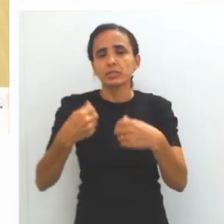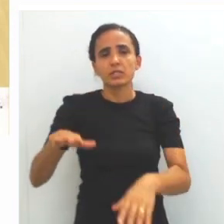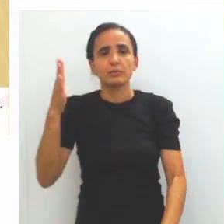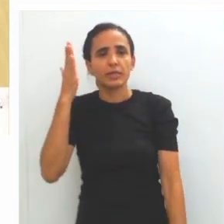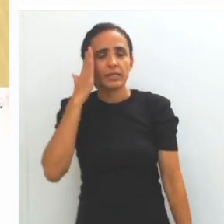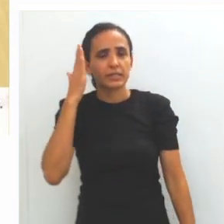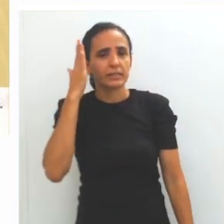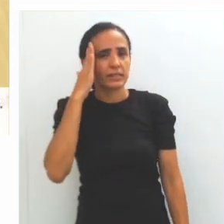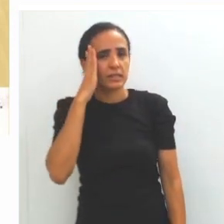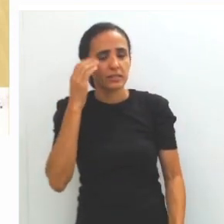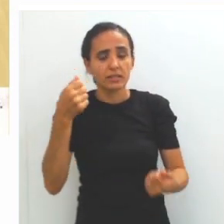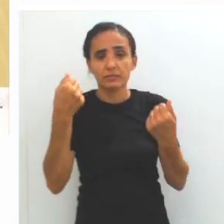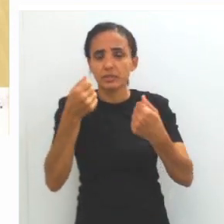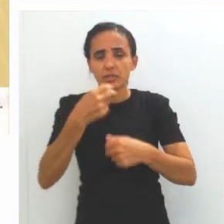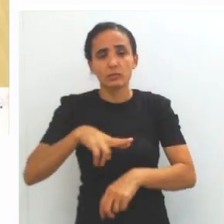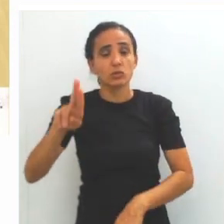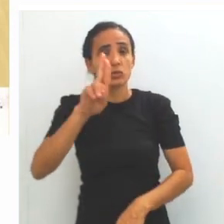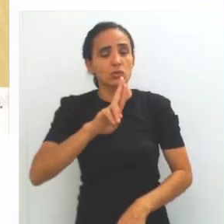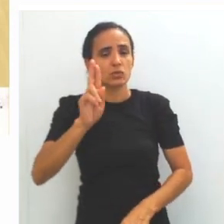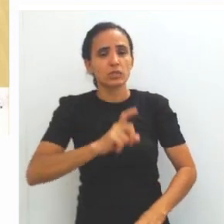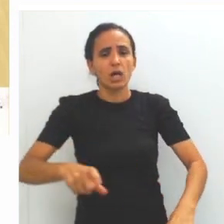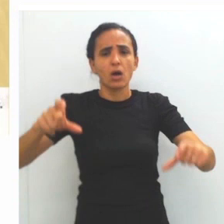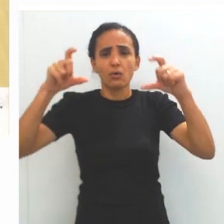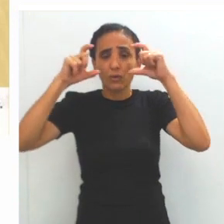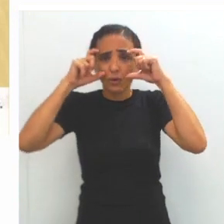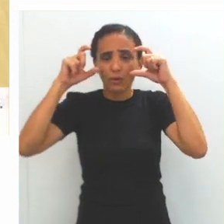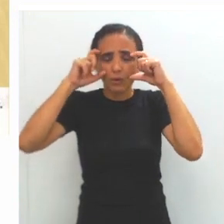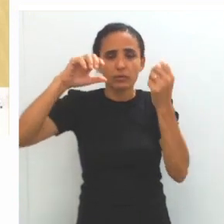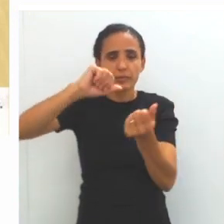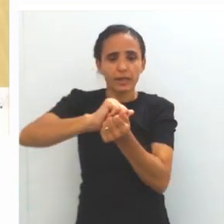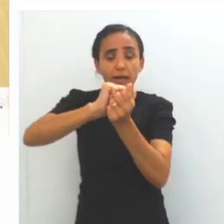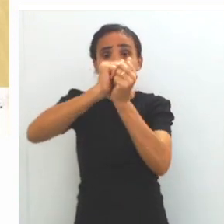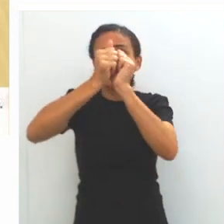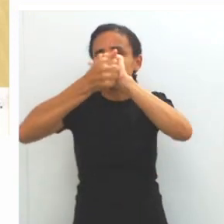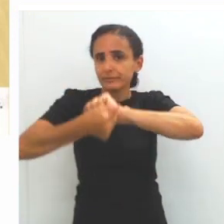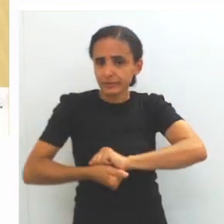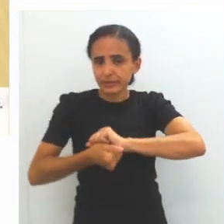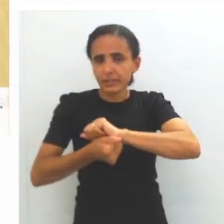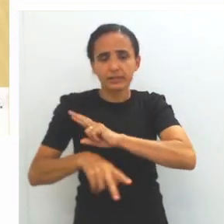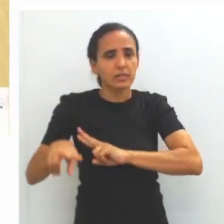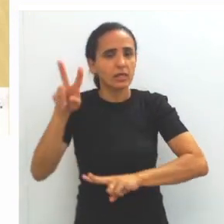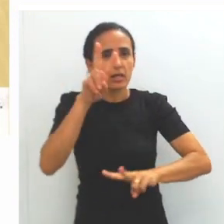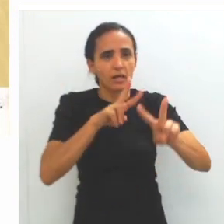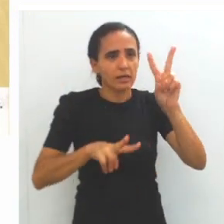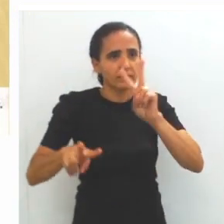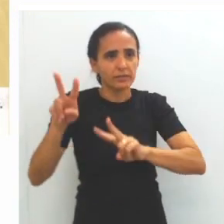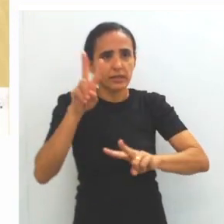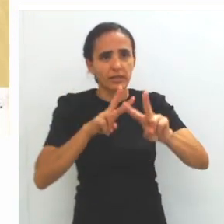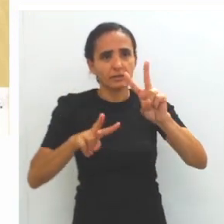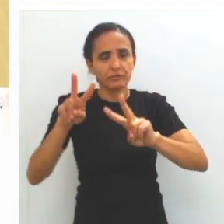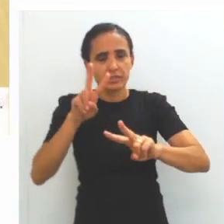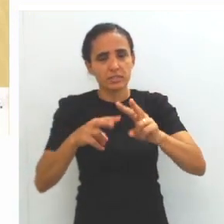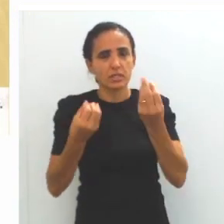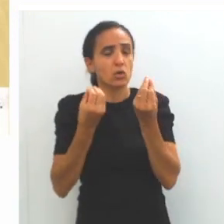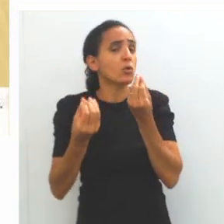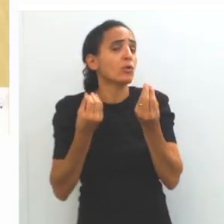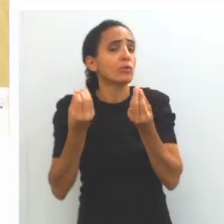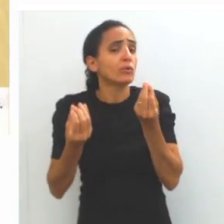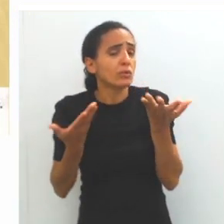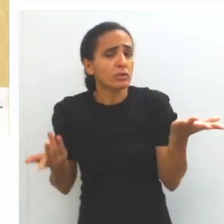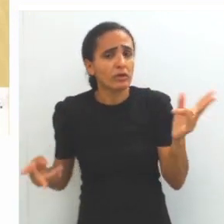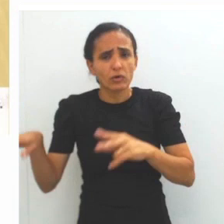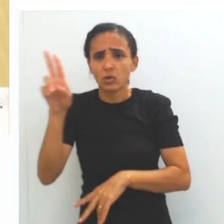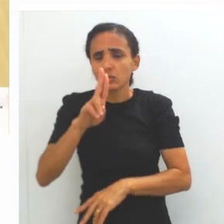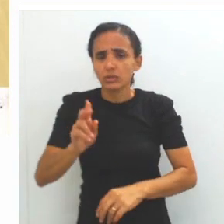também precisa fazer a utilização de lentes corretivas. No astigmatismo, eu não vou